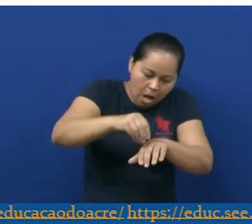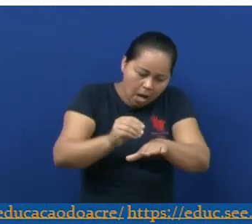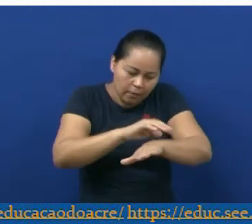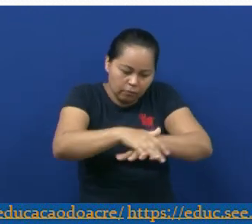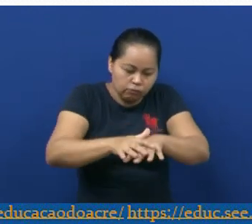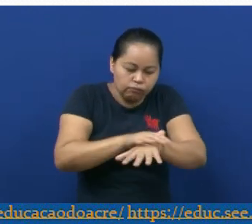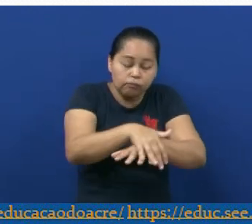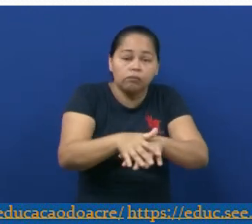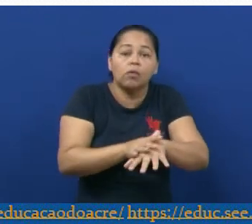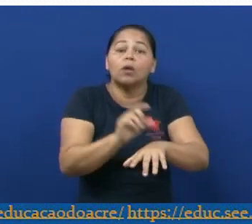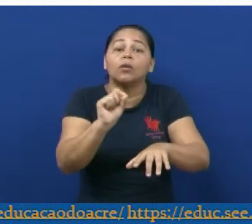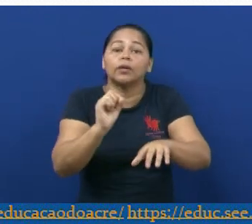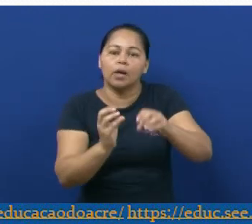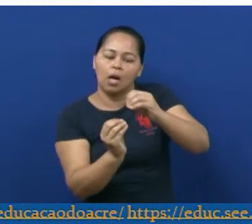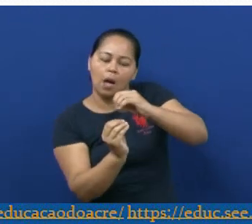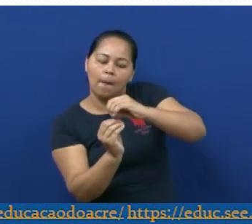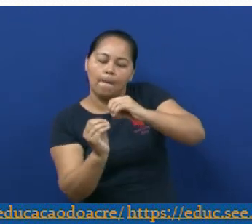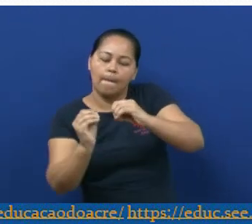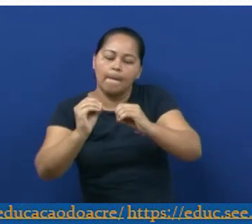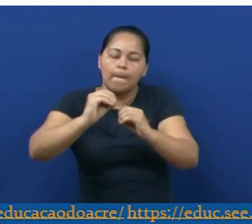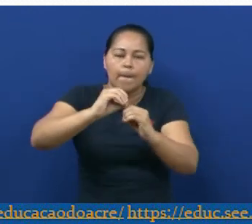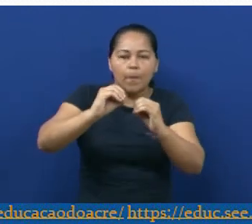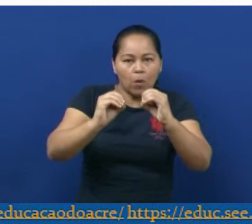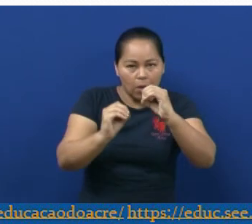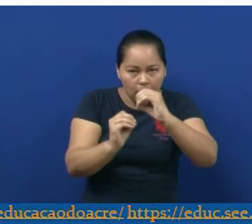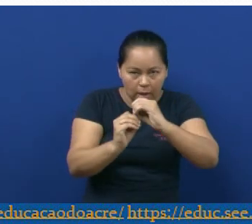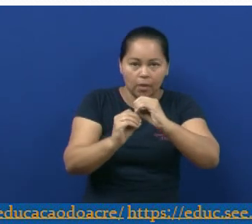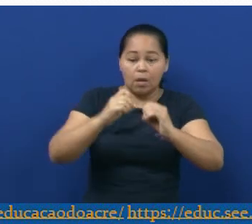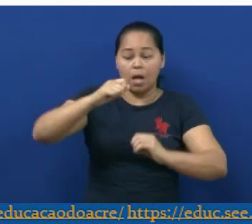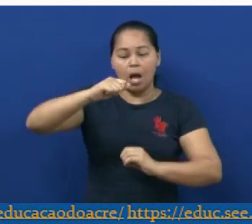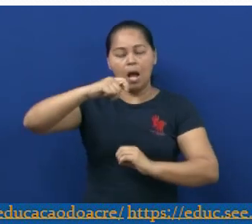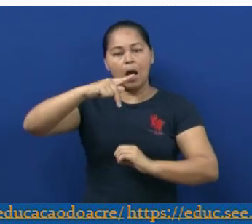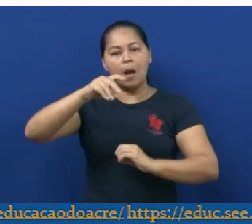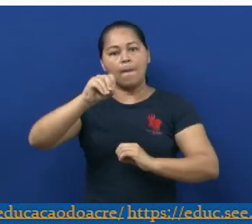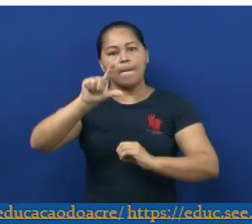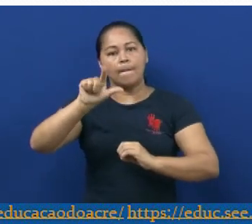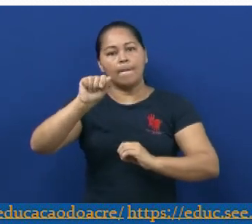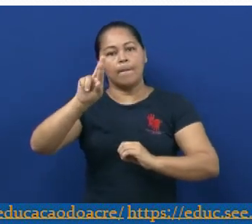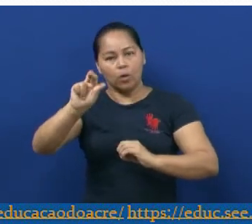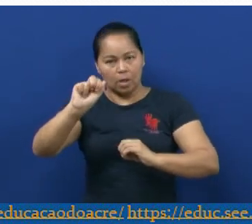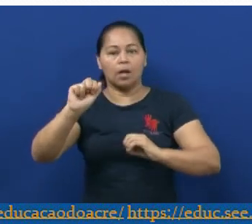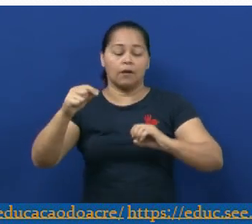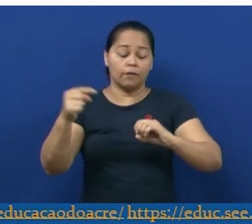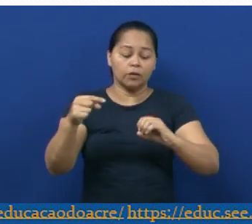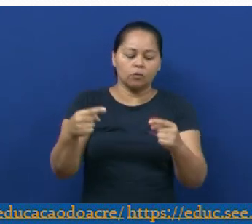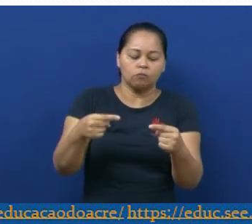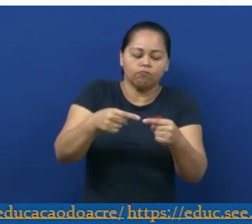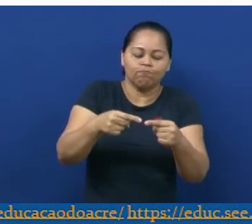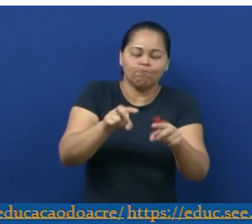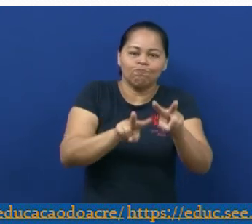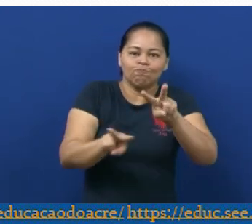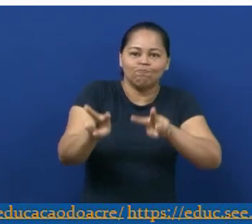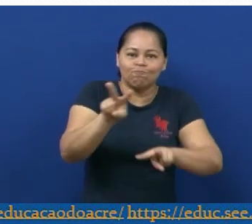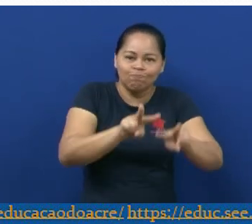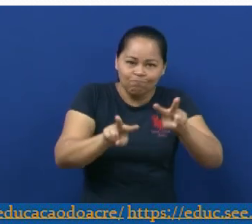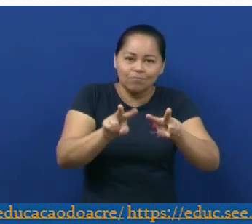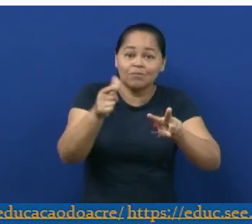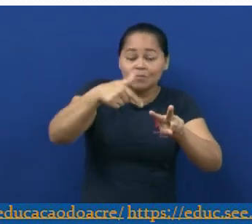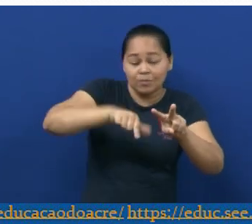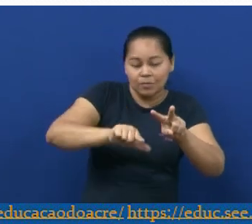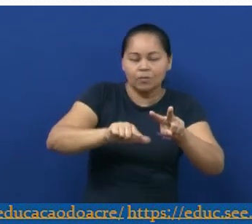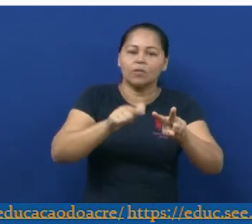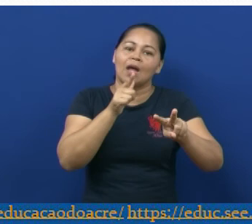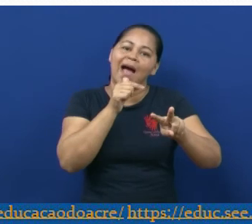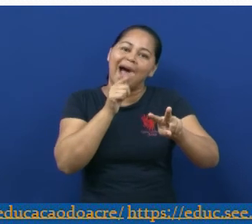molécula do sabão, a parte apolar vai se ligar ao vírus e a parte polar vai se ligar